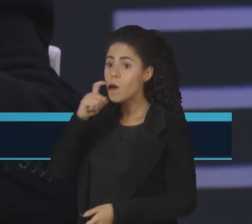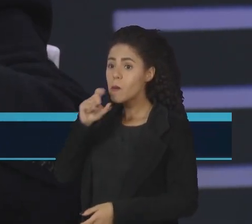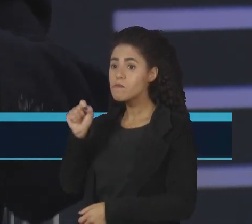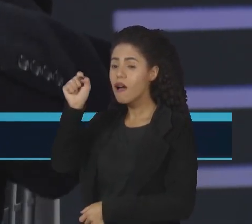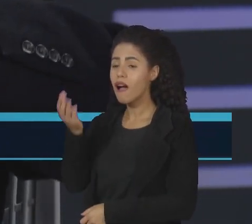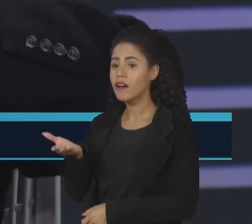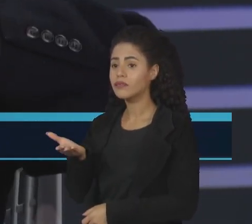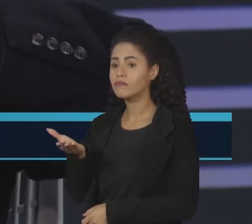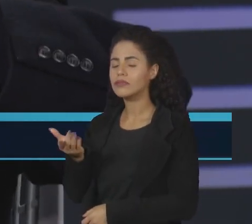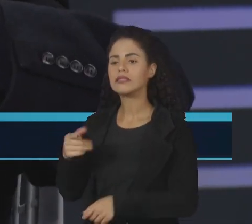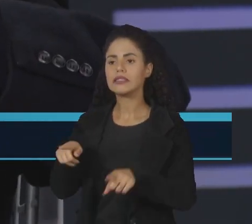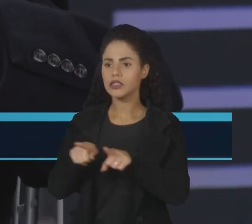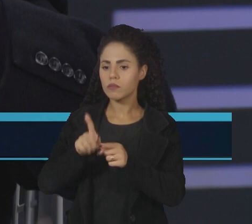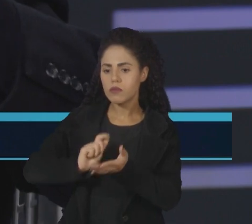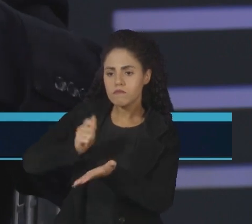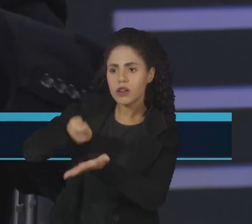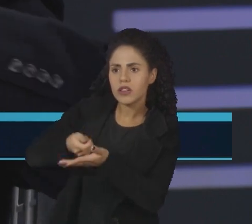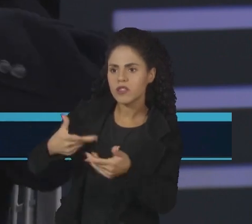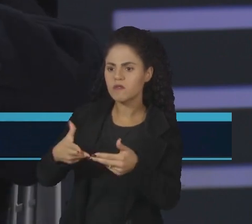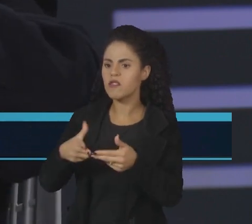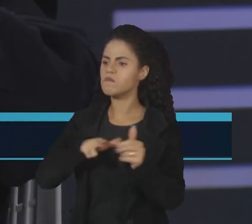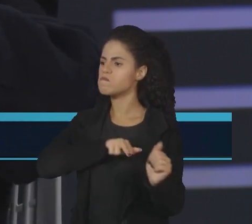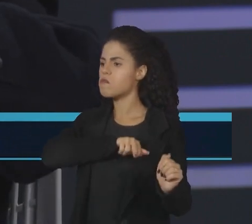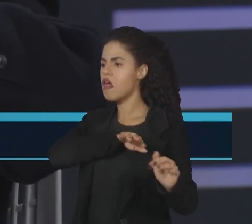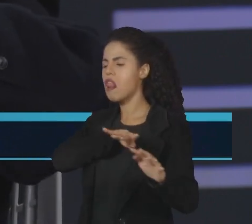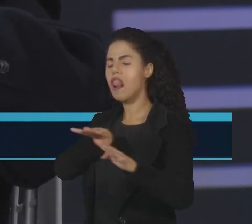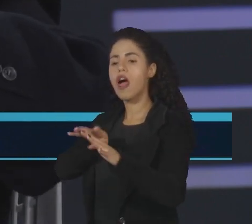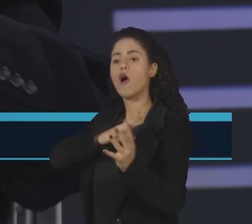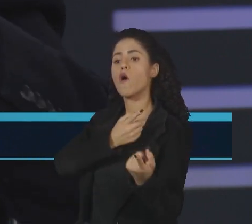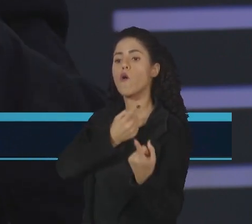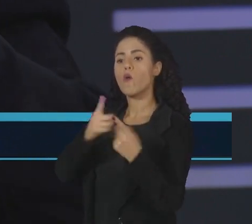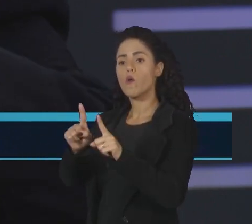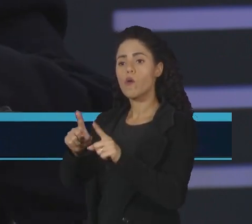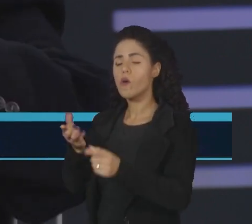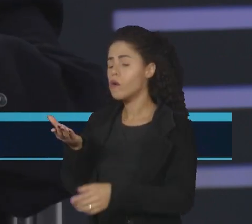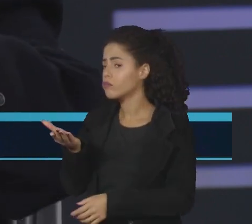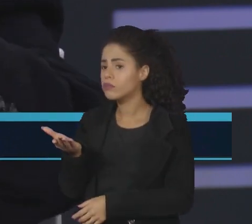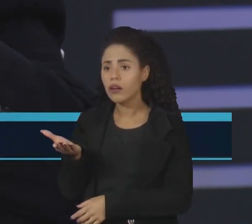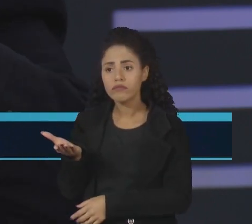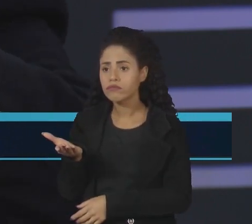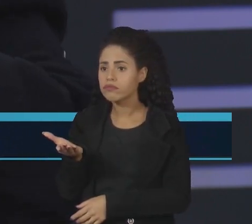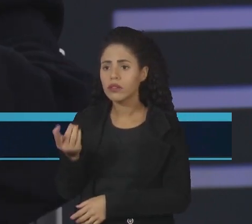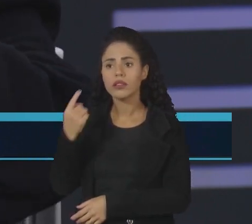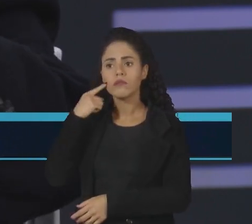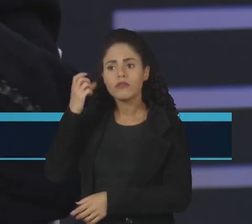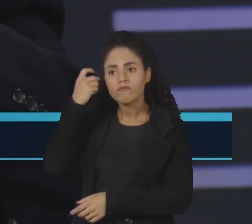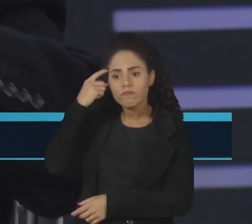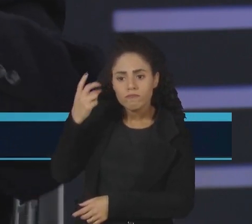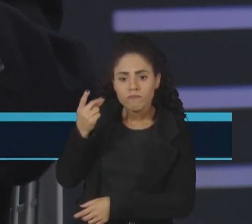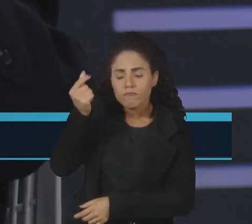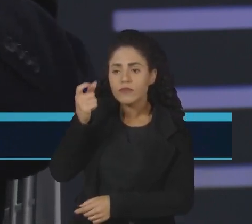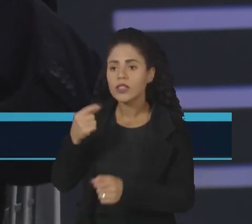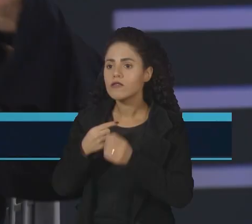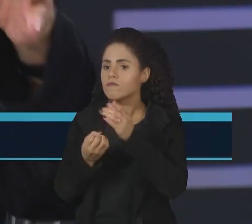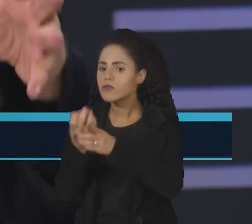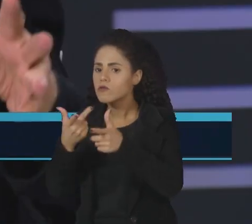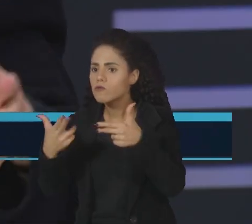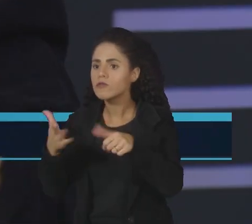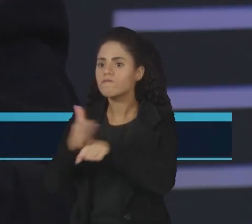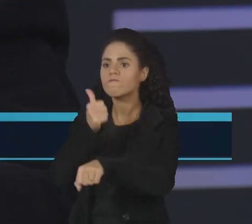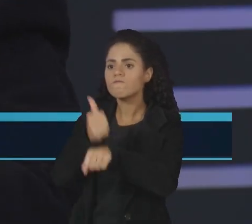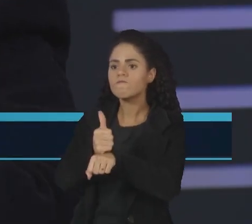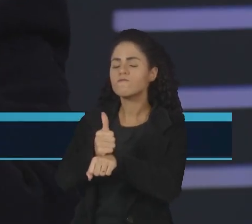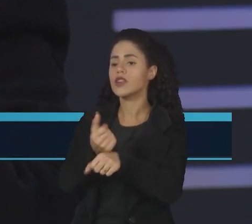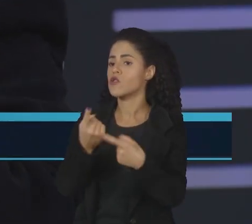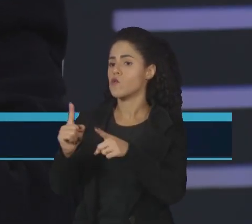parlamento deles lá vão se reunir sobre a decisão dele, porque tem que criar algum sistema radical de